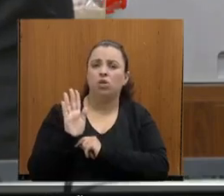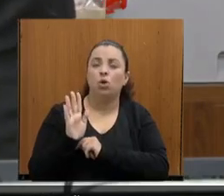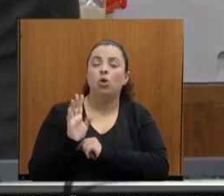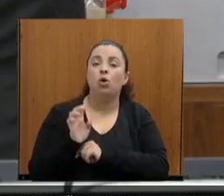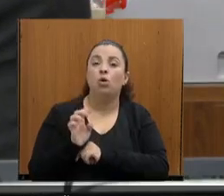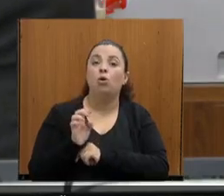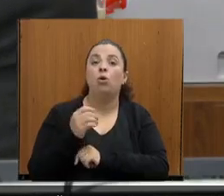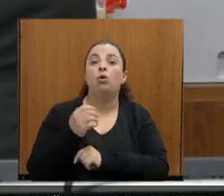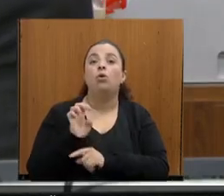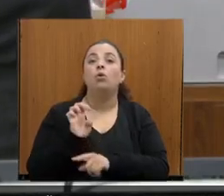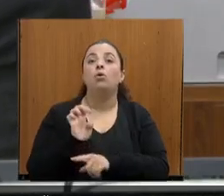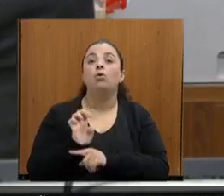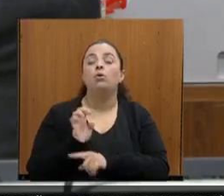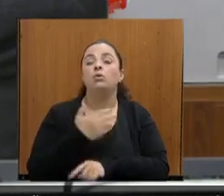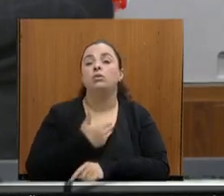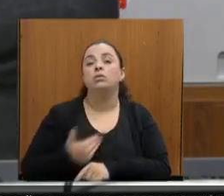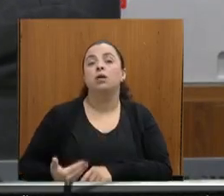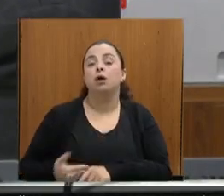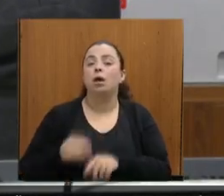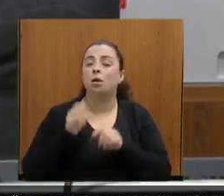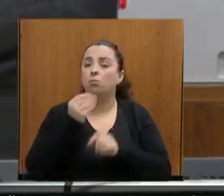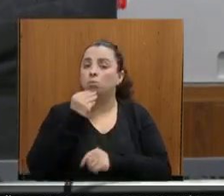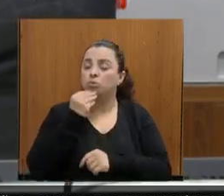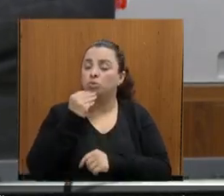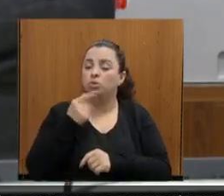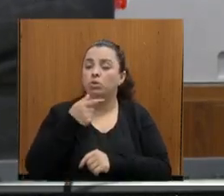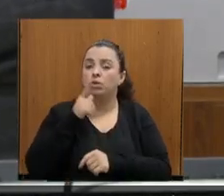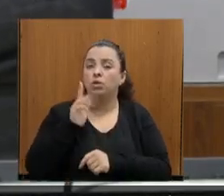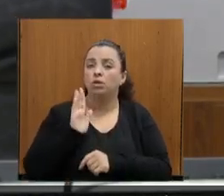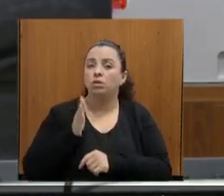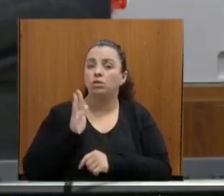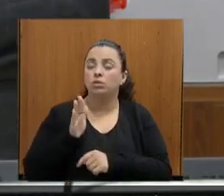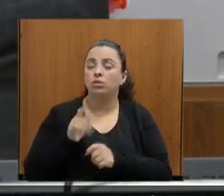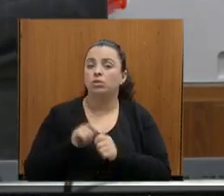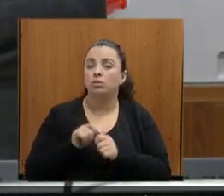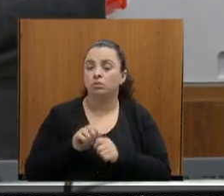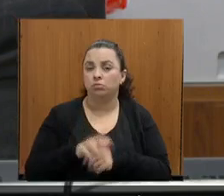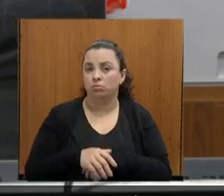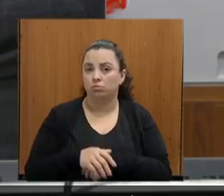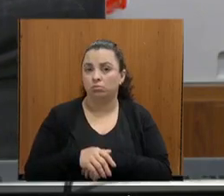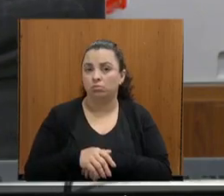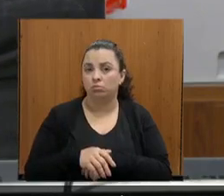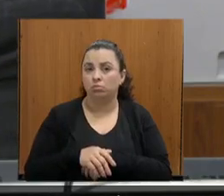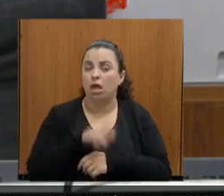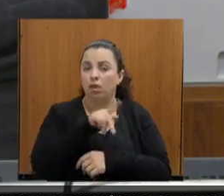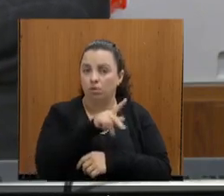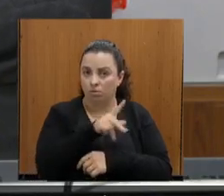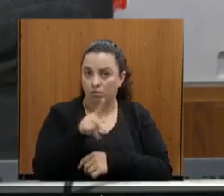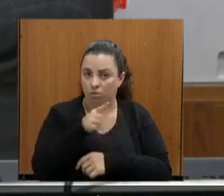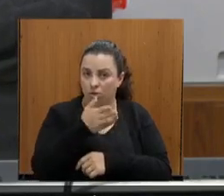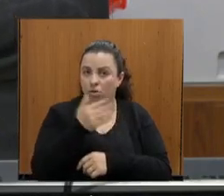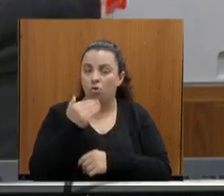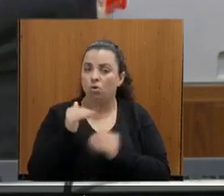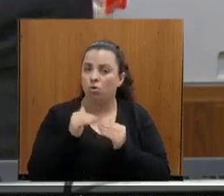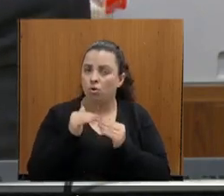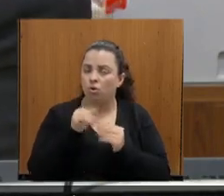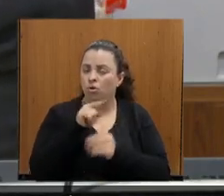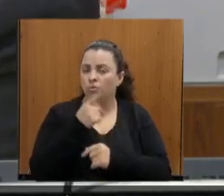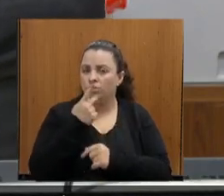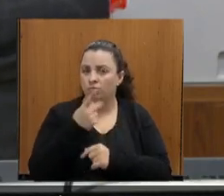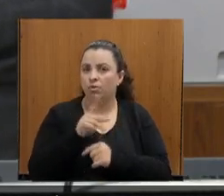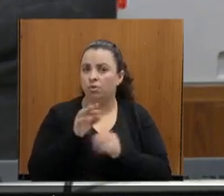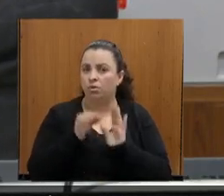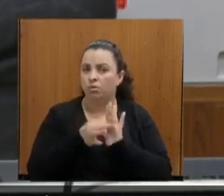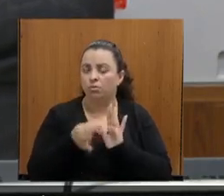feito eu e aí Presidente a concordo com a lista que não colocou aí